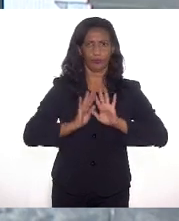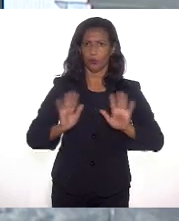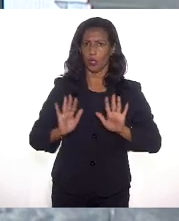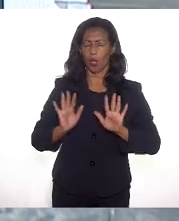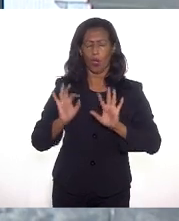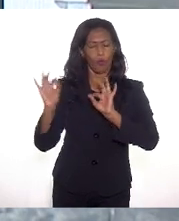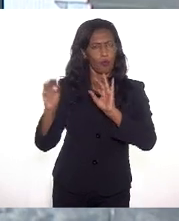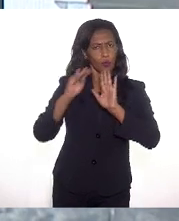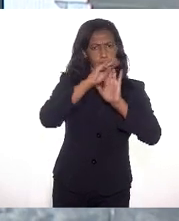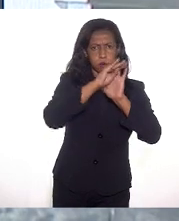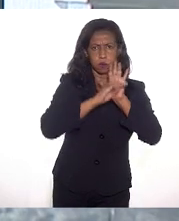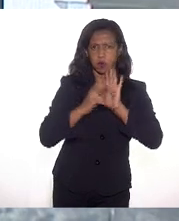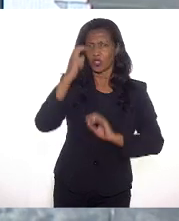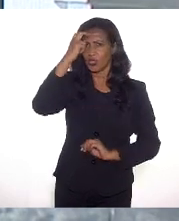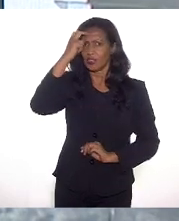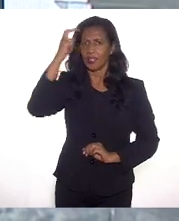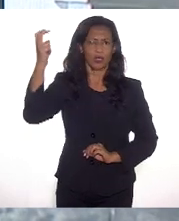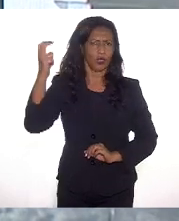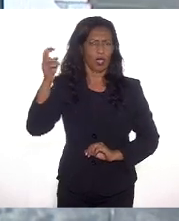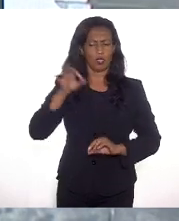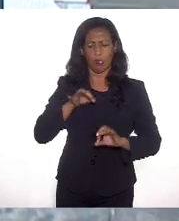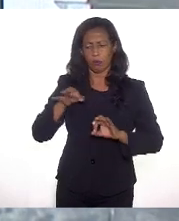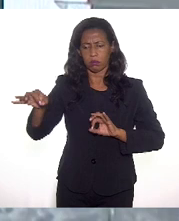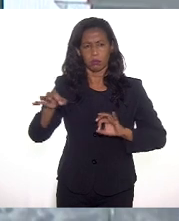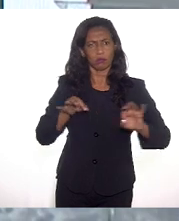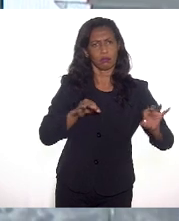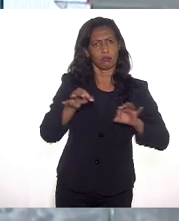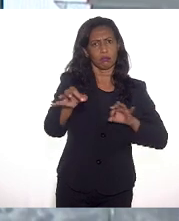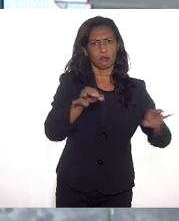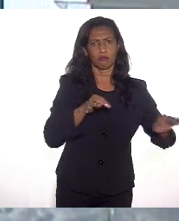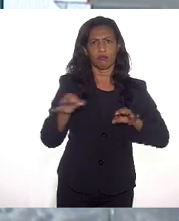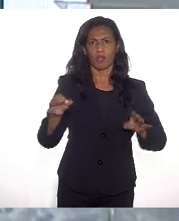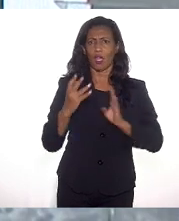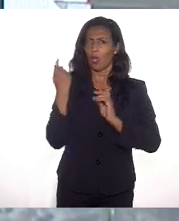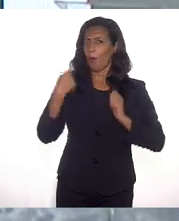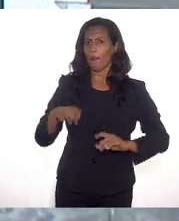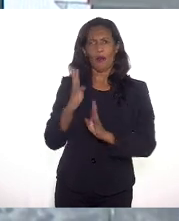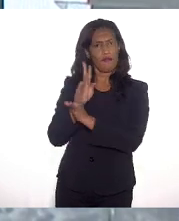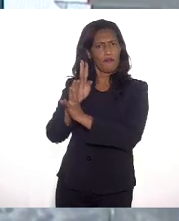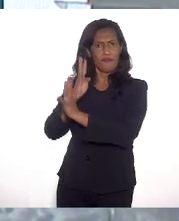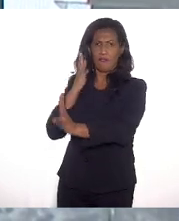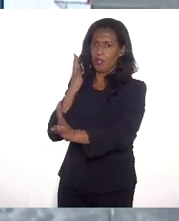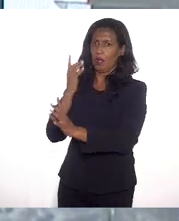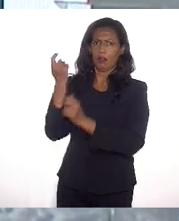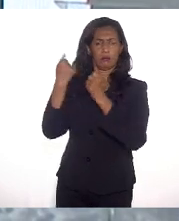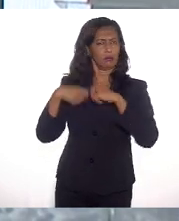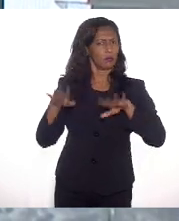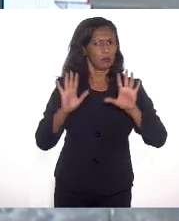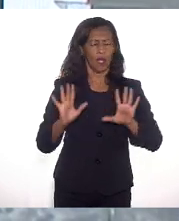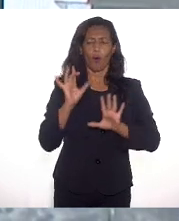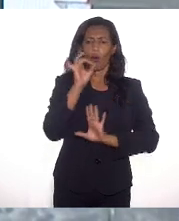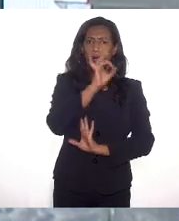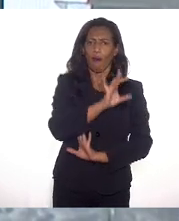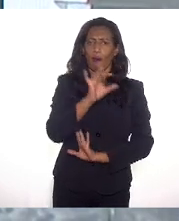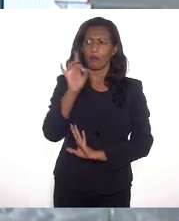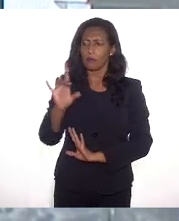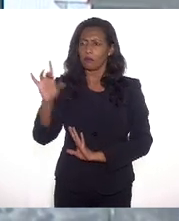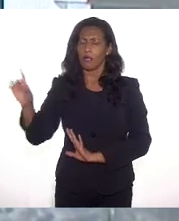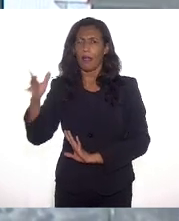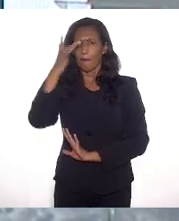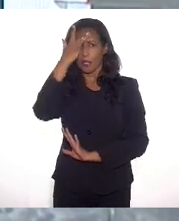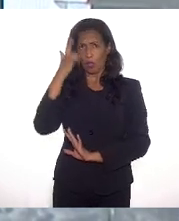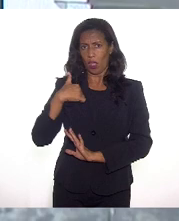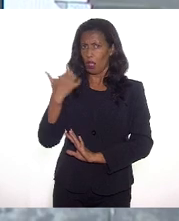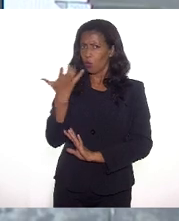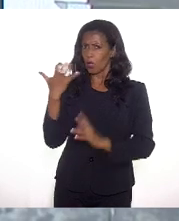todo um sistema de inteligência para que a gente pudesse não gerar fila naqueles locais. Então, cada pessoa, e eu queria